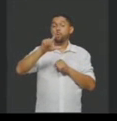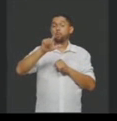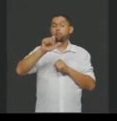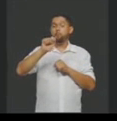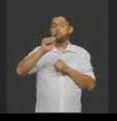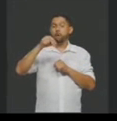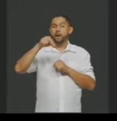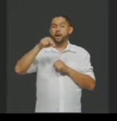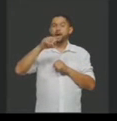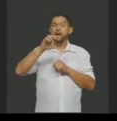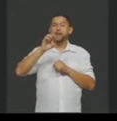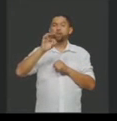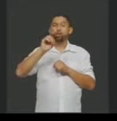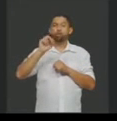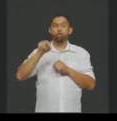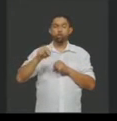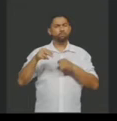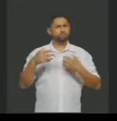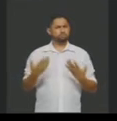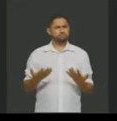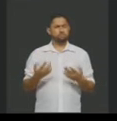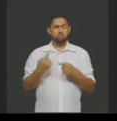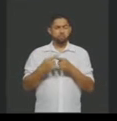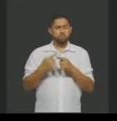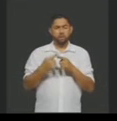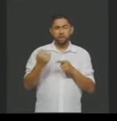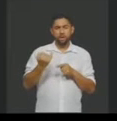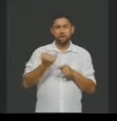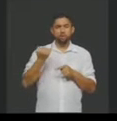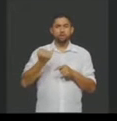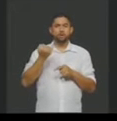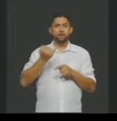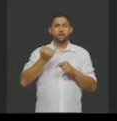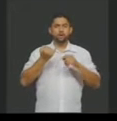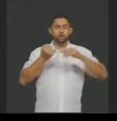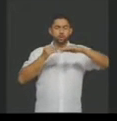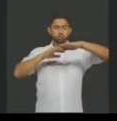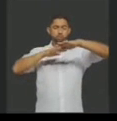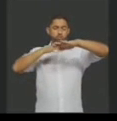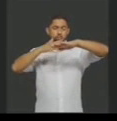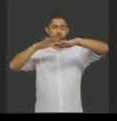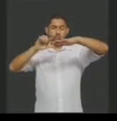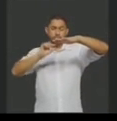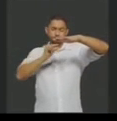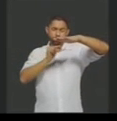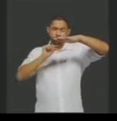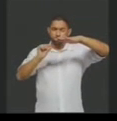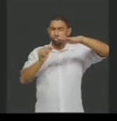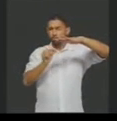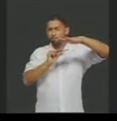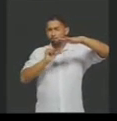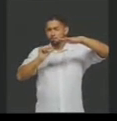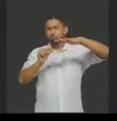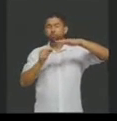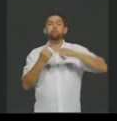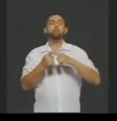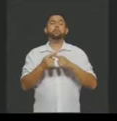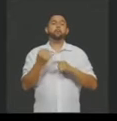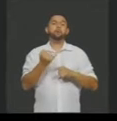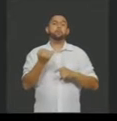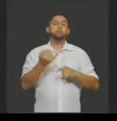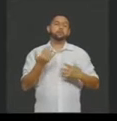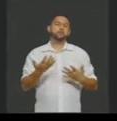dessa região. Para que são importantes essas algas unicelulares aí na composição do